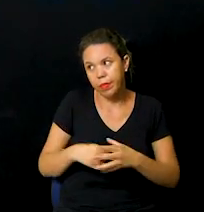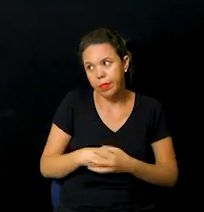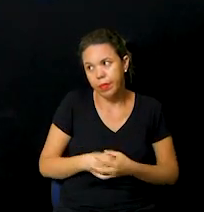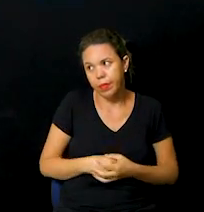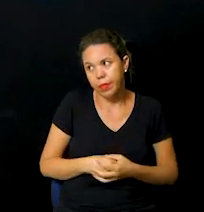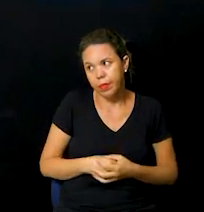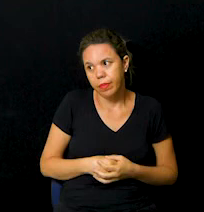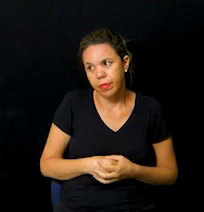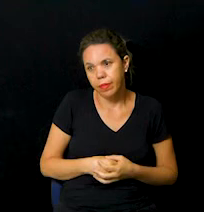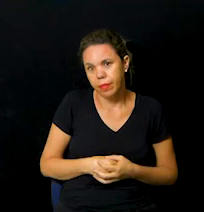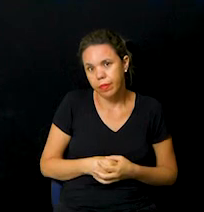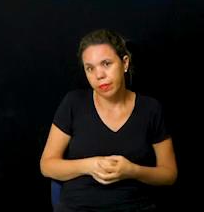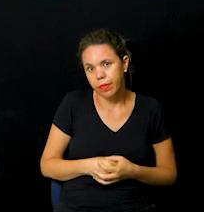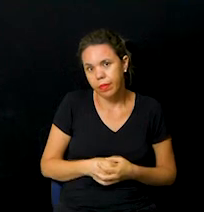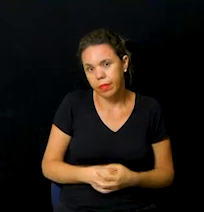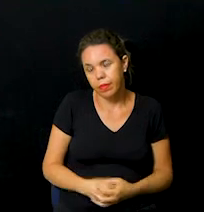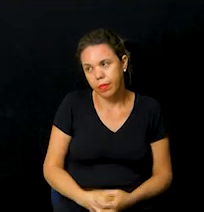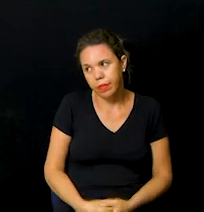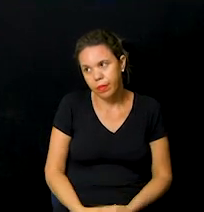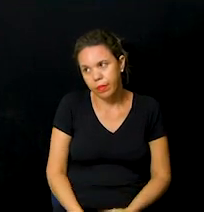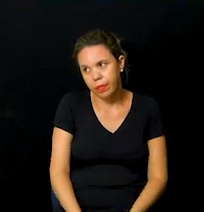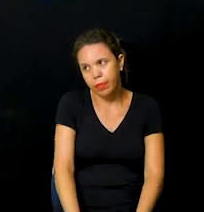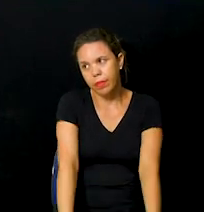TV Câmara Campinas,